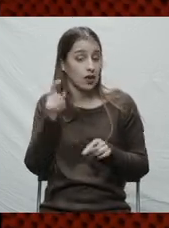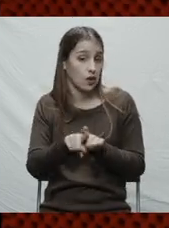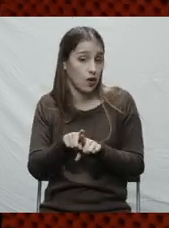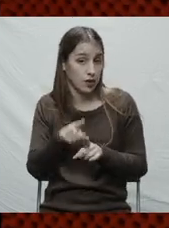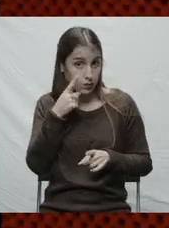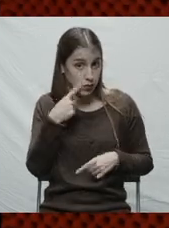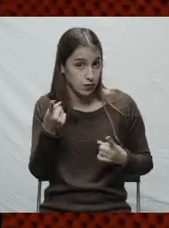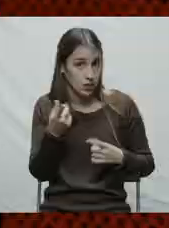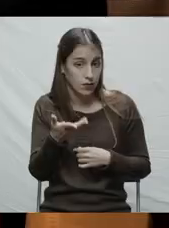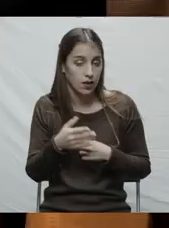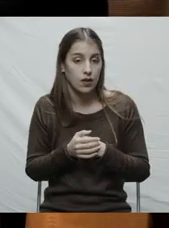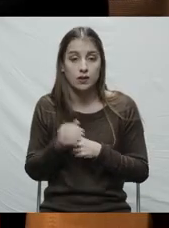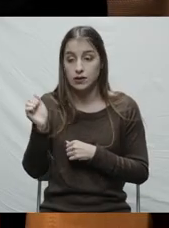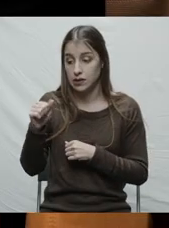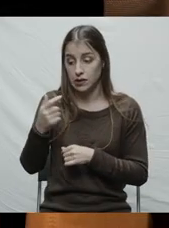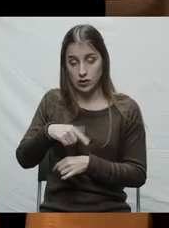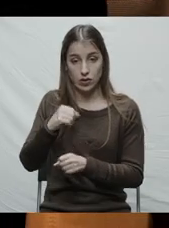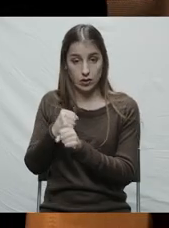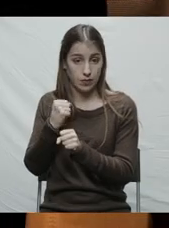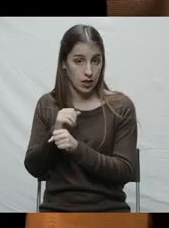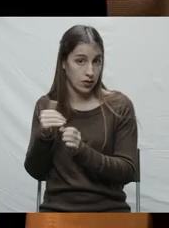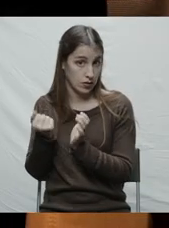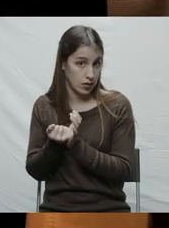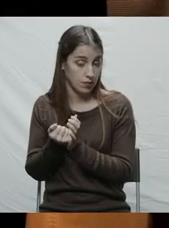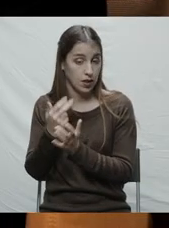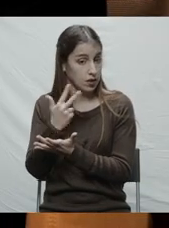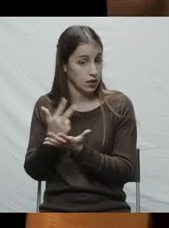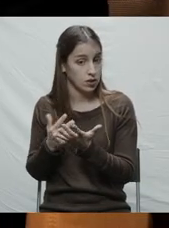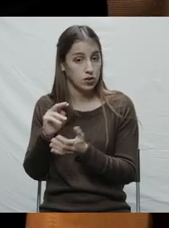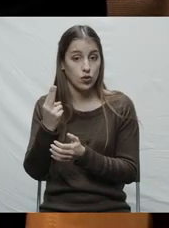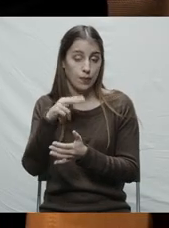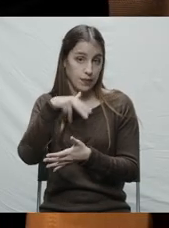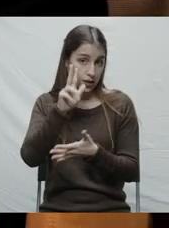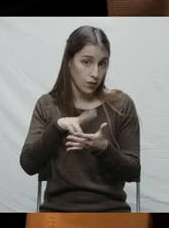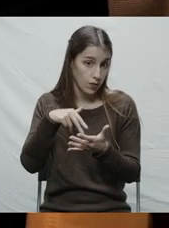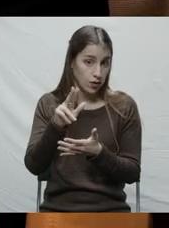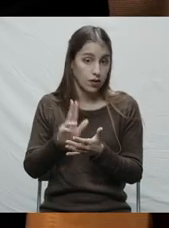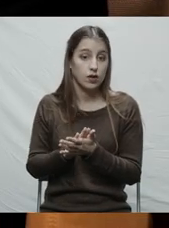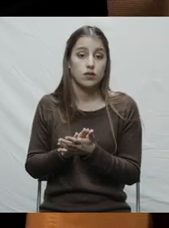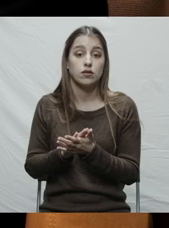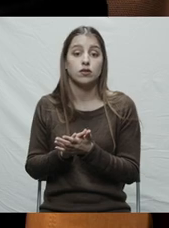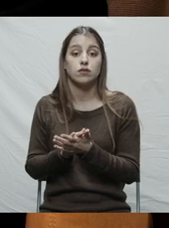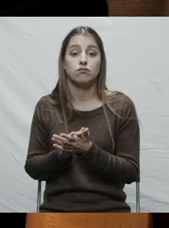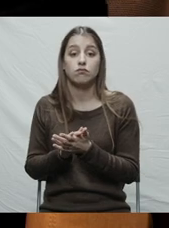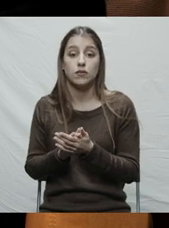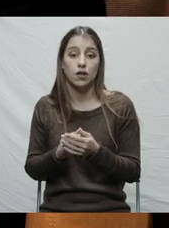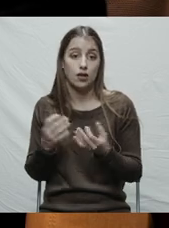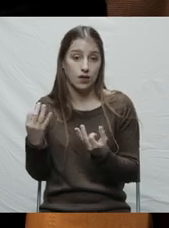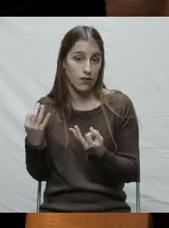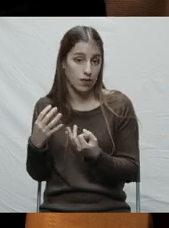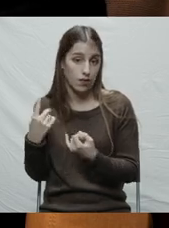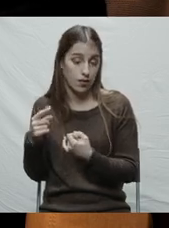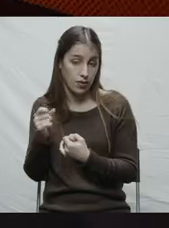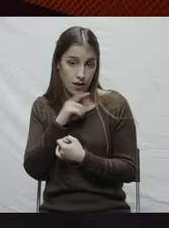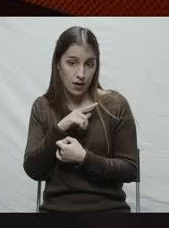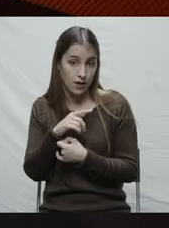com o público, não é? Com os espectadores. Sim, não é? Temos trabalhado também sempre artistas ou pintores, o Teixeira de Paz, quase, ou Madame Negreiros, que se movem em dois,